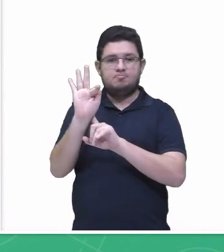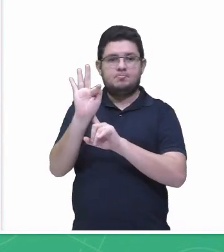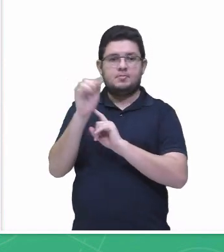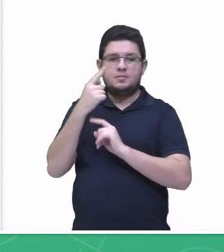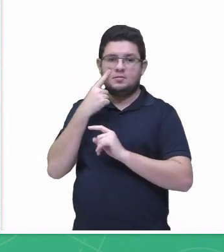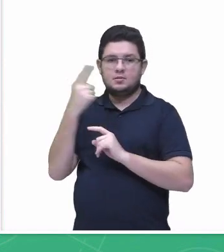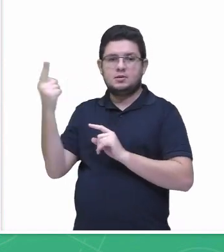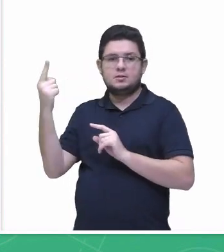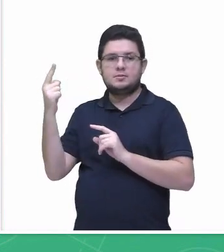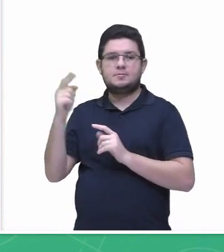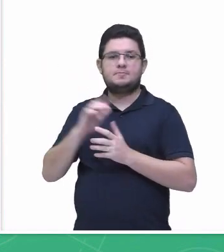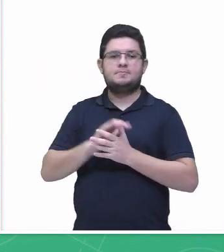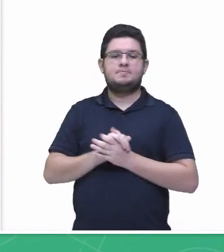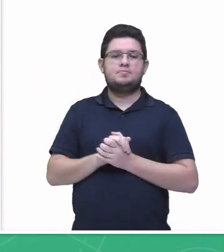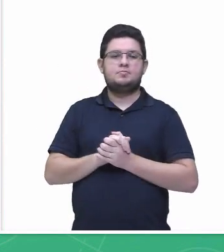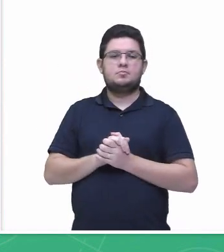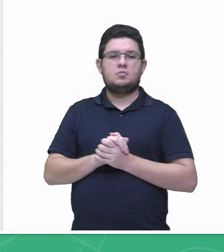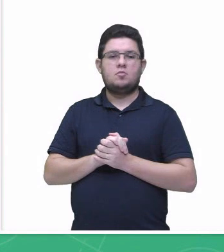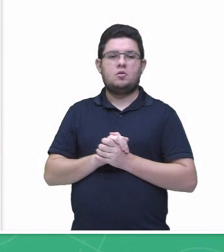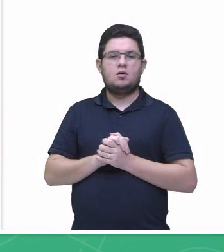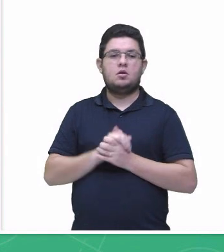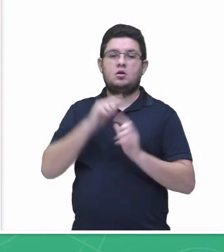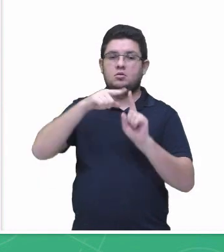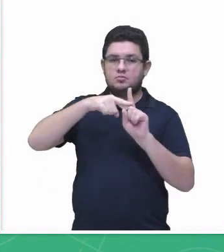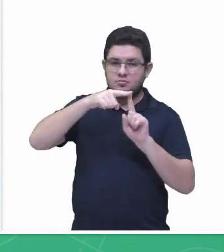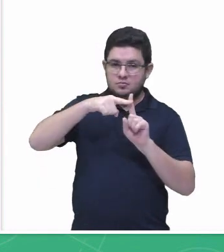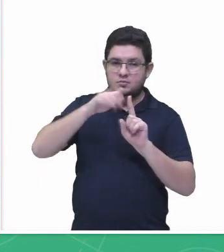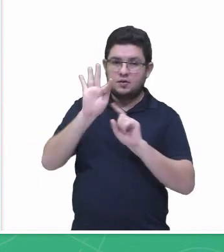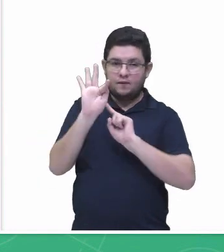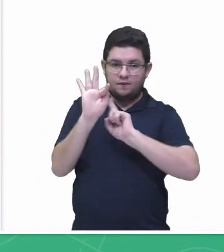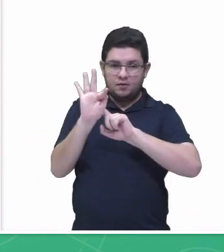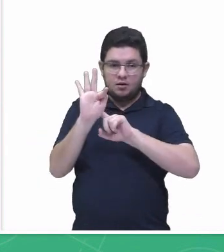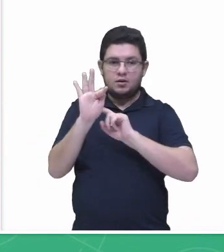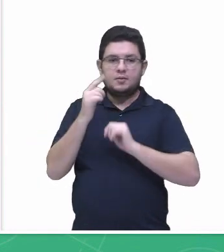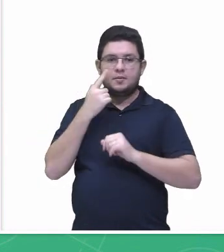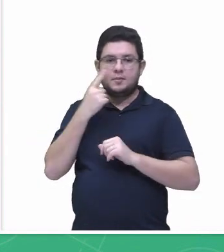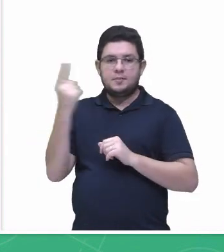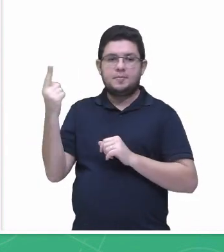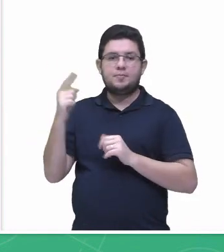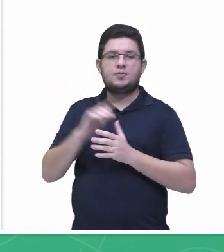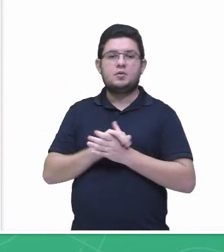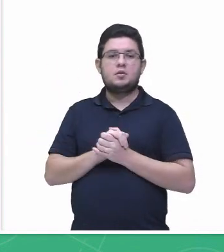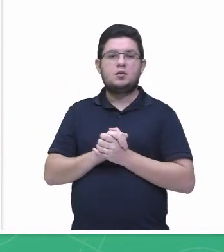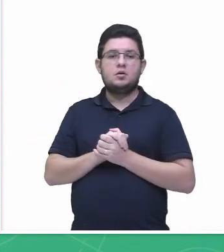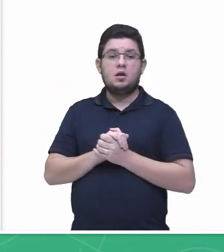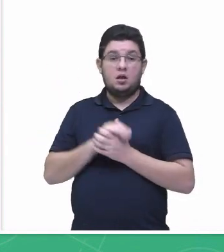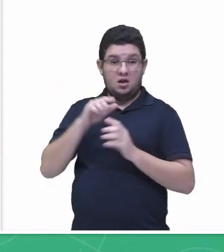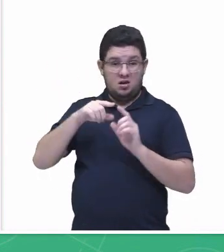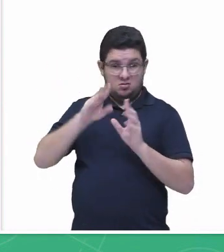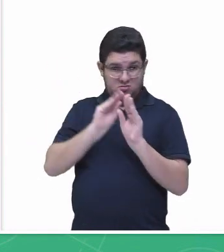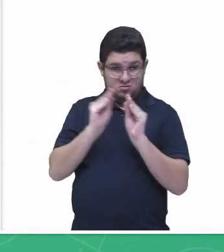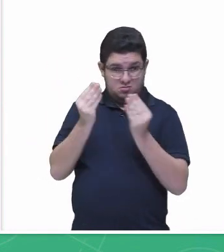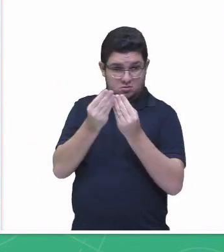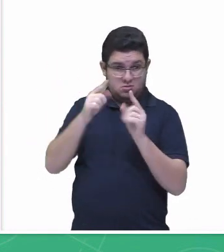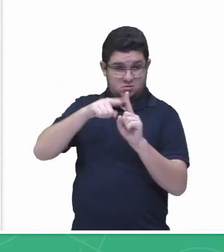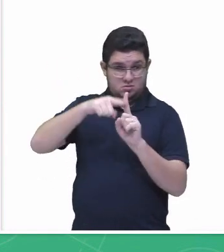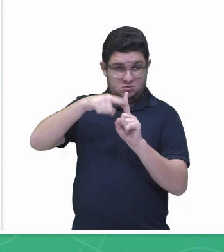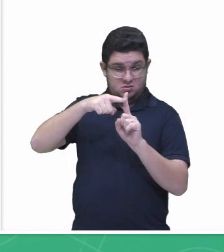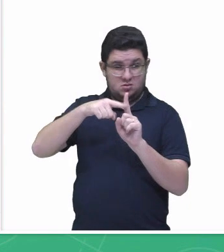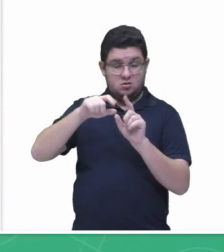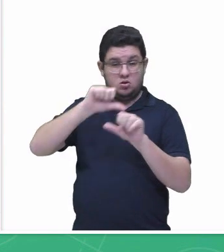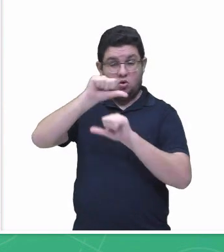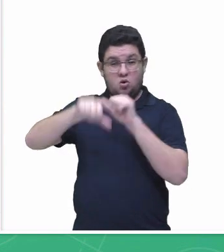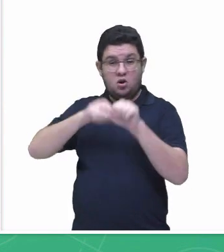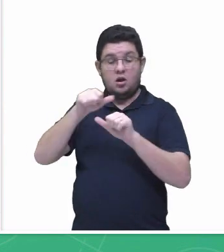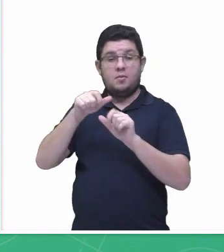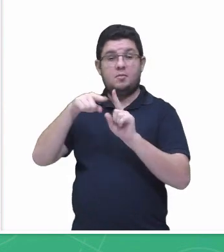deu aí uma temperatura na escala Fahrenheit. A temperatura absoluta dessa substância em kelvins é.